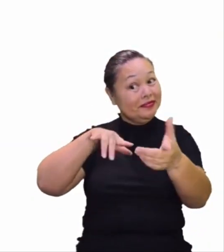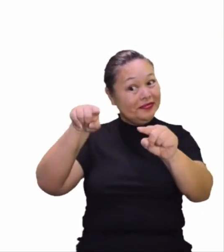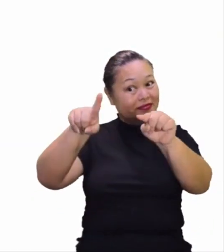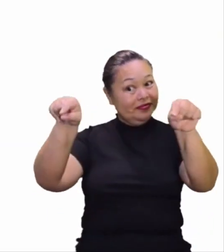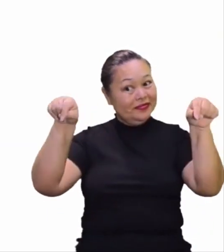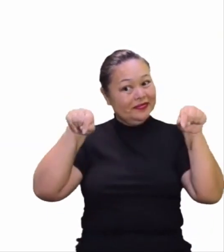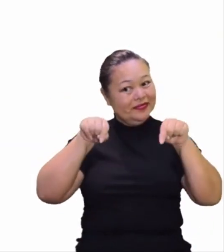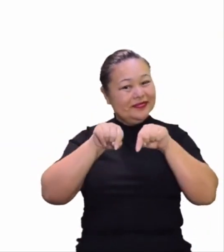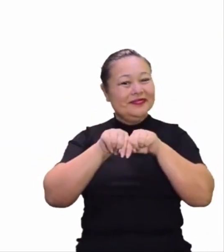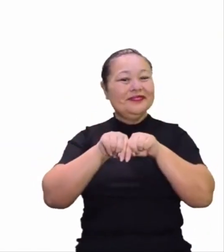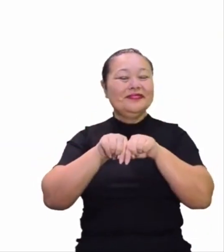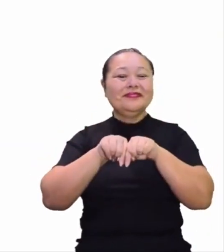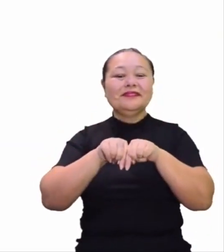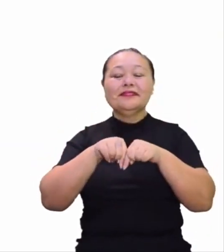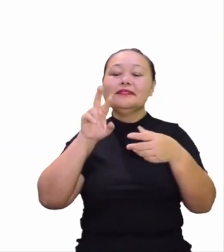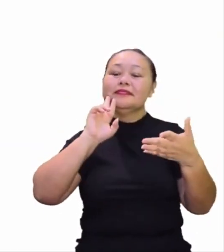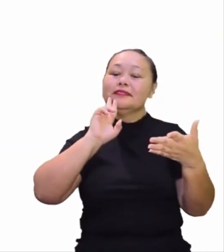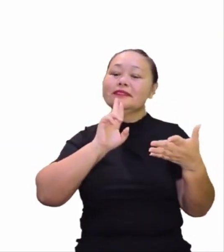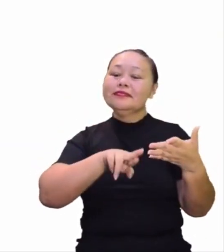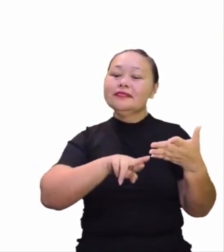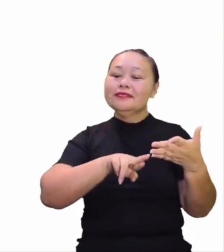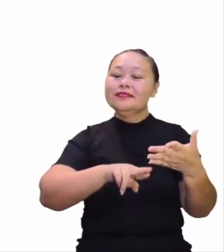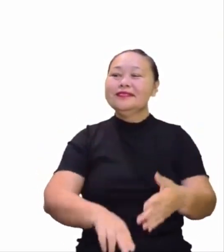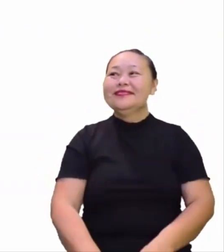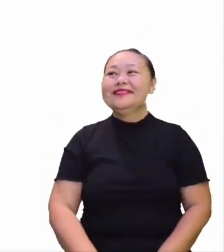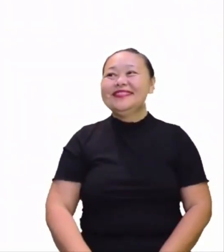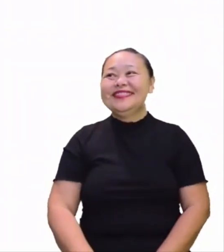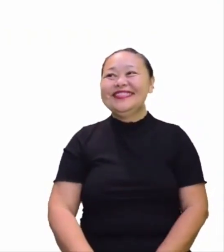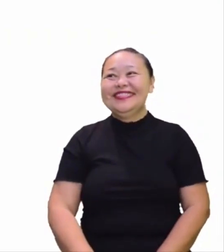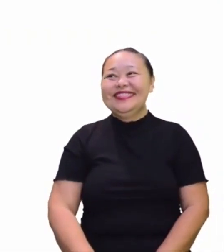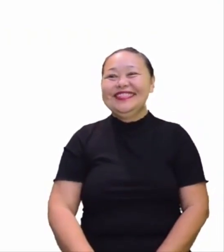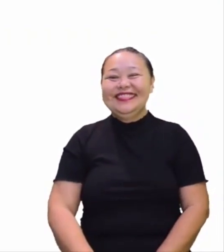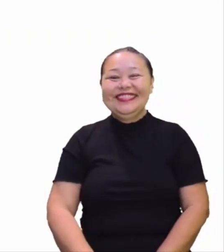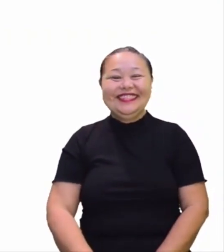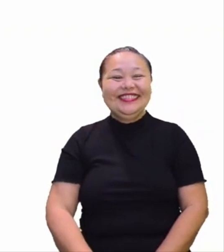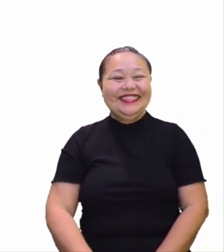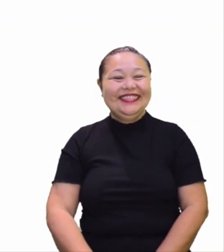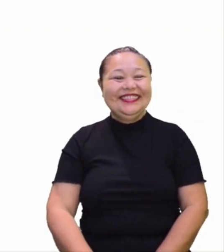Atividade, sala de aula. Resolução, vamos lá.